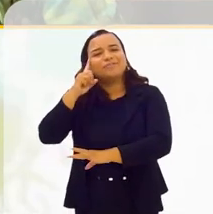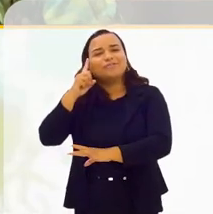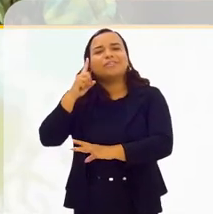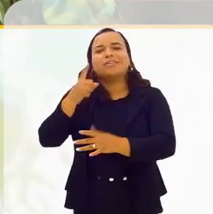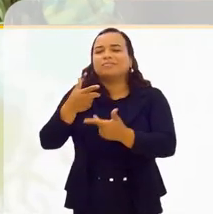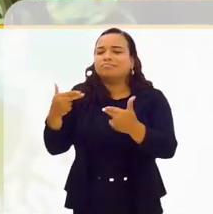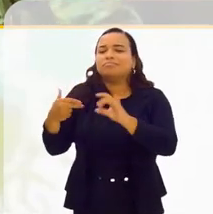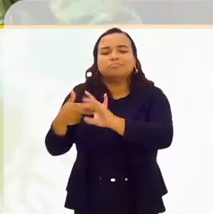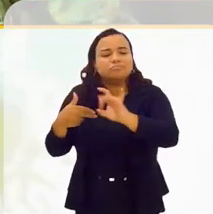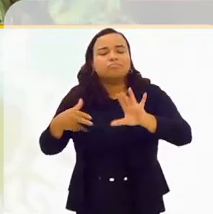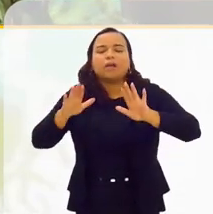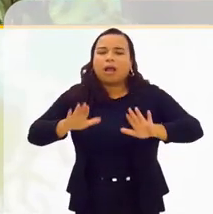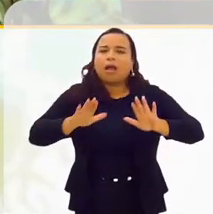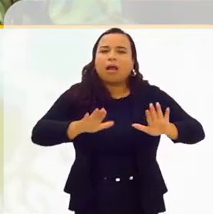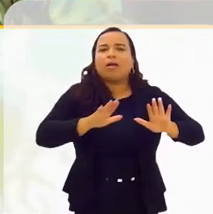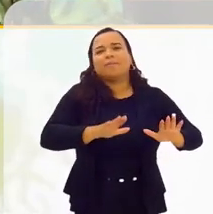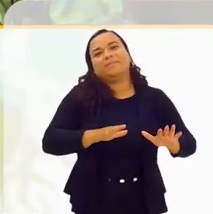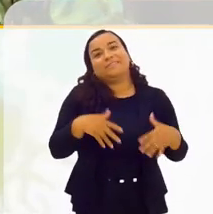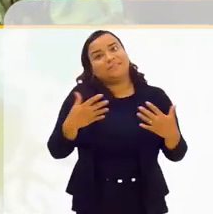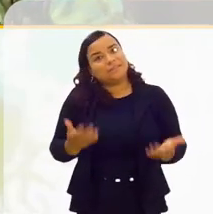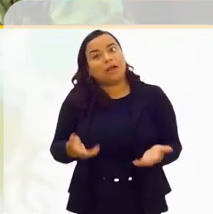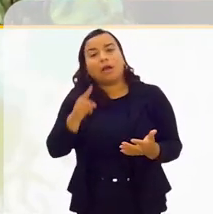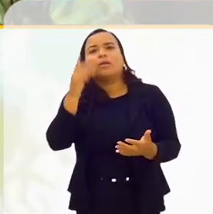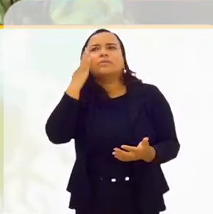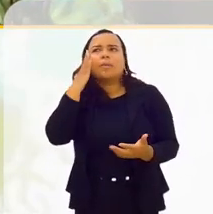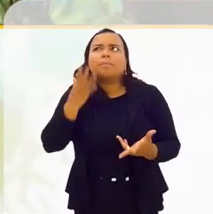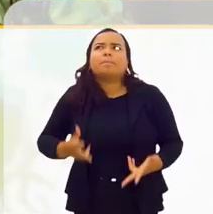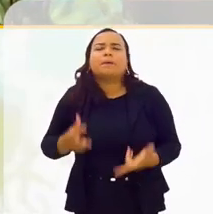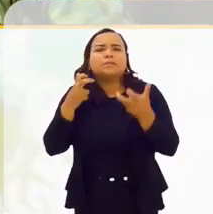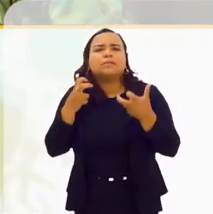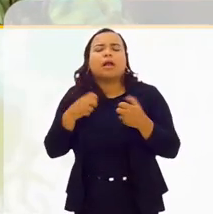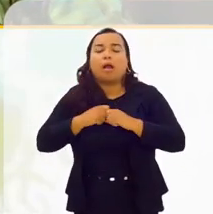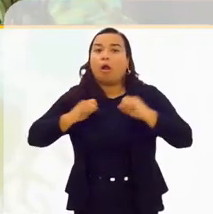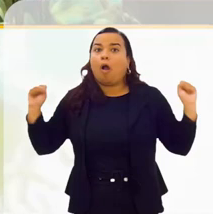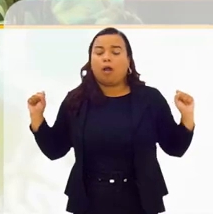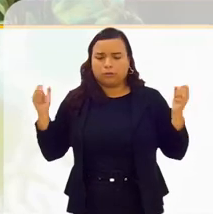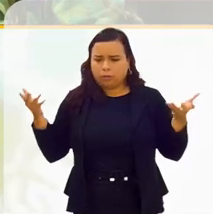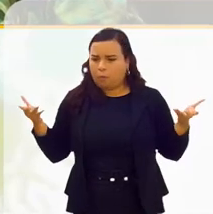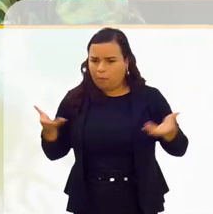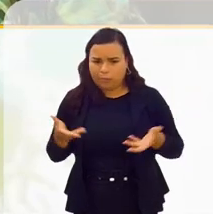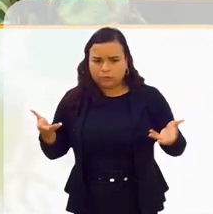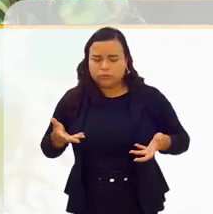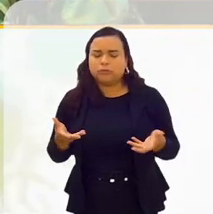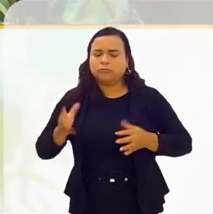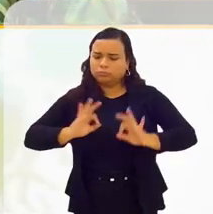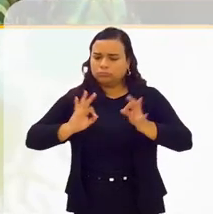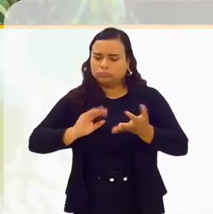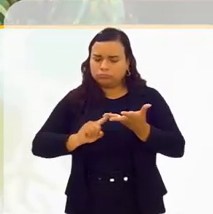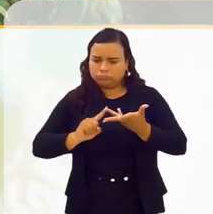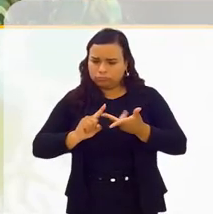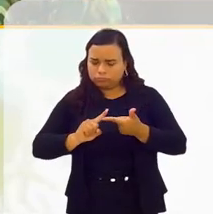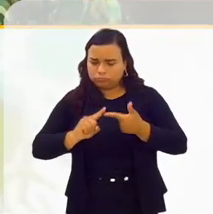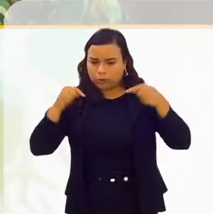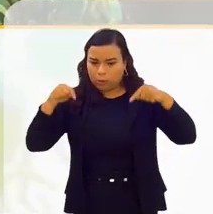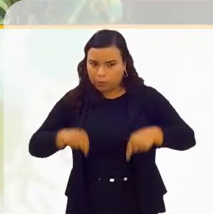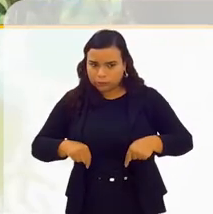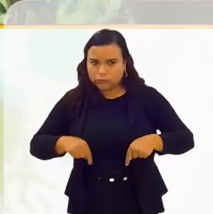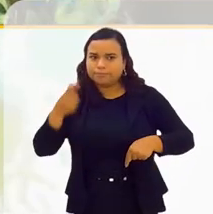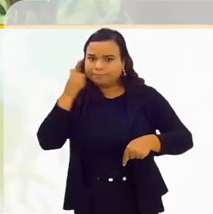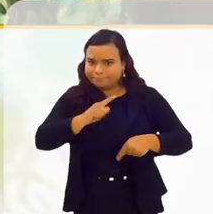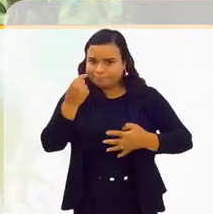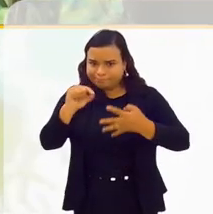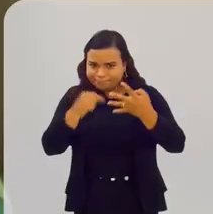que você acorda de um jeito Um dia cumpriu com aquilo que você Quais são as metas